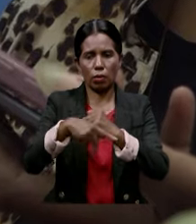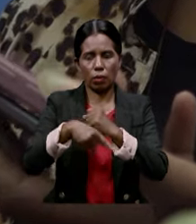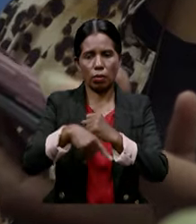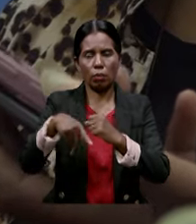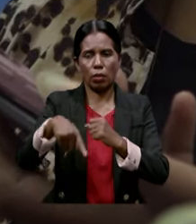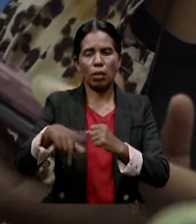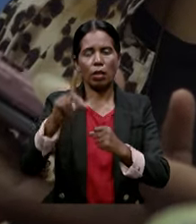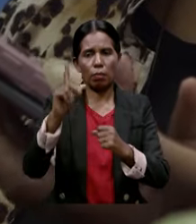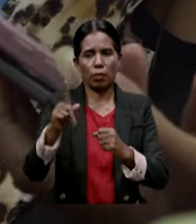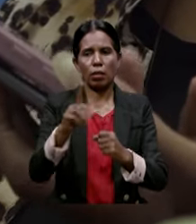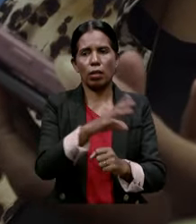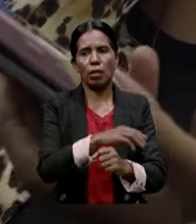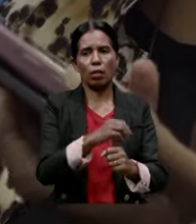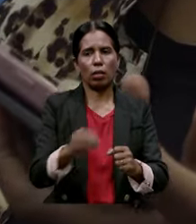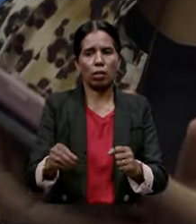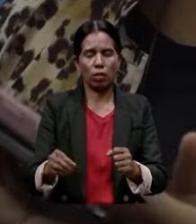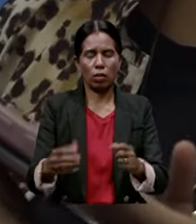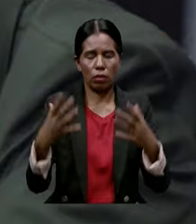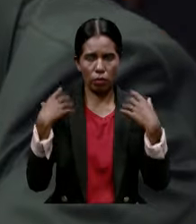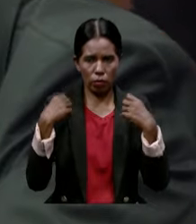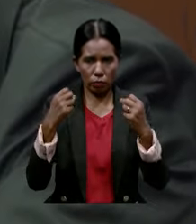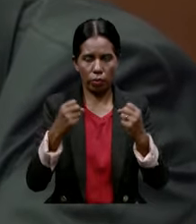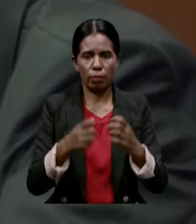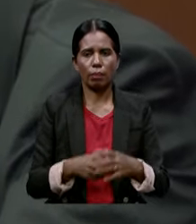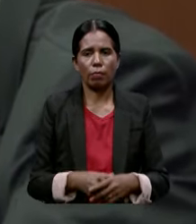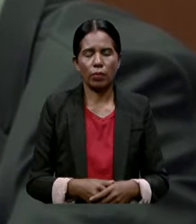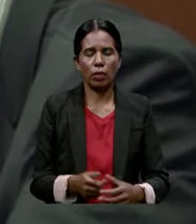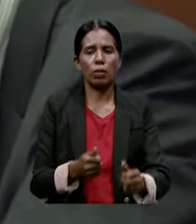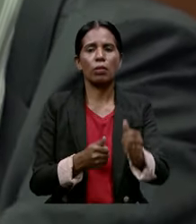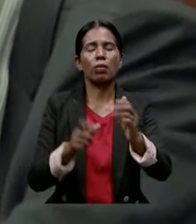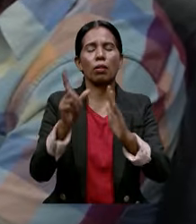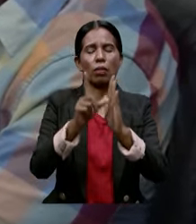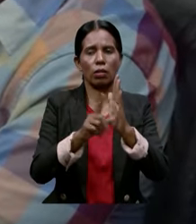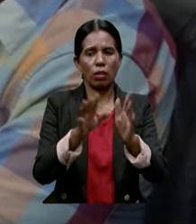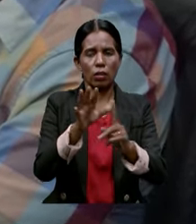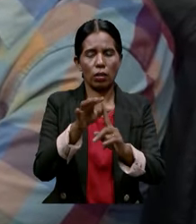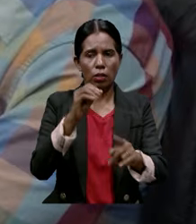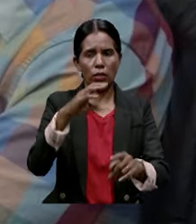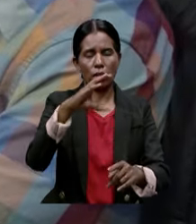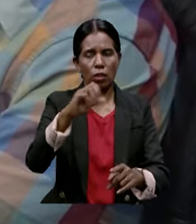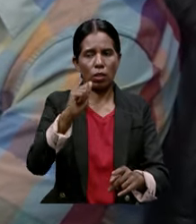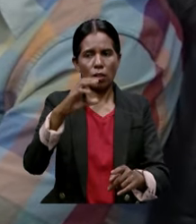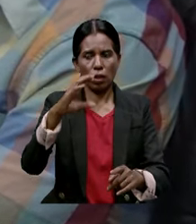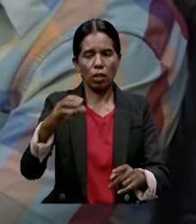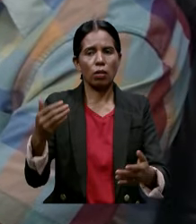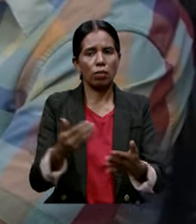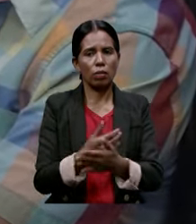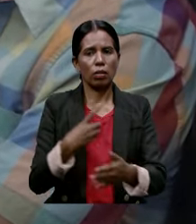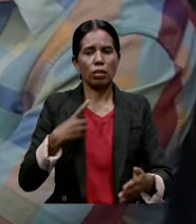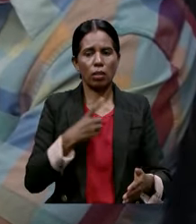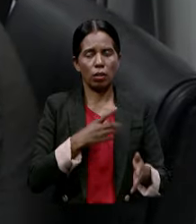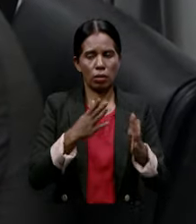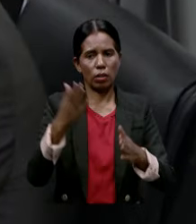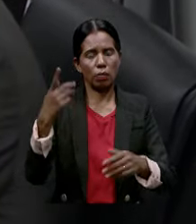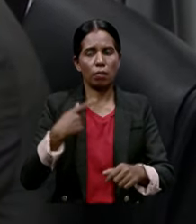para a maioria forte, né? Pirlei, atual eleição para comissário Fong CAC, deputados presentes e a